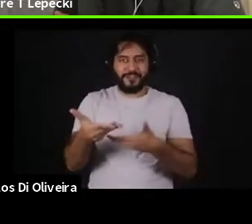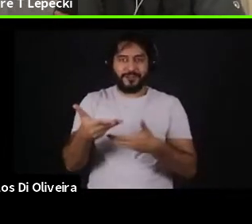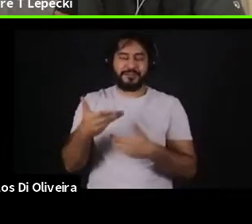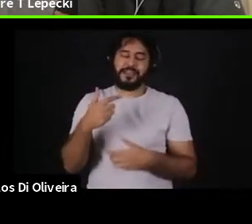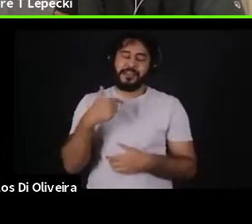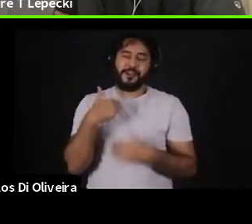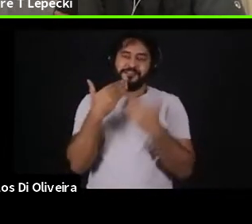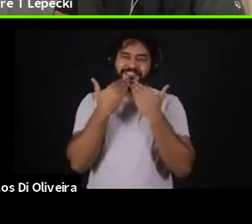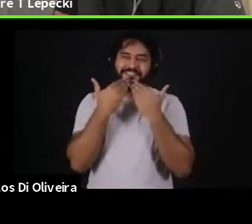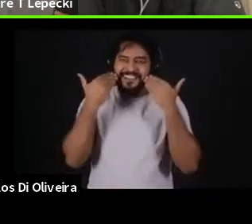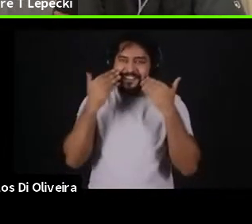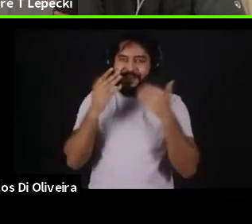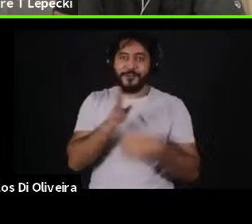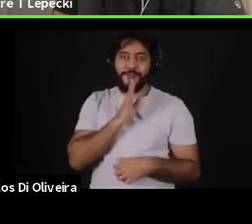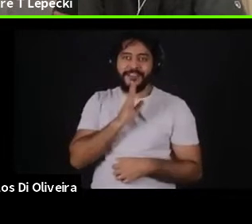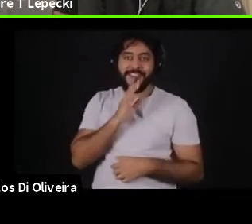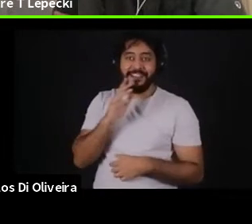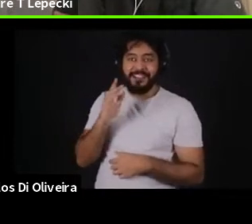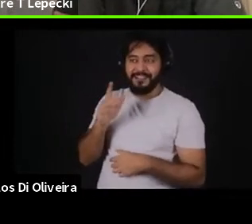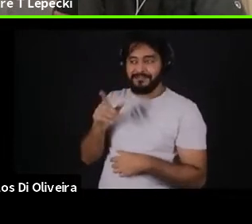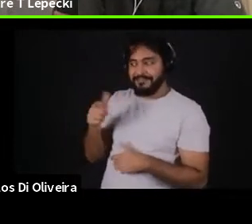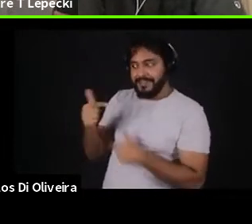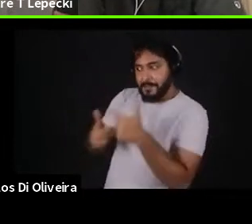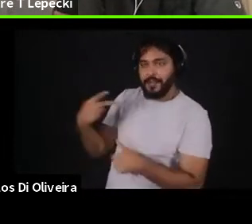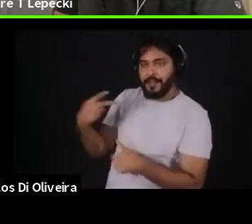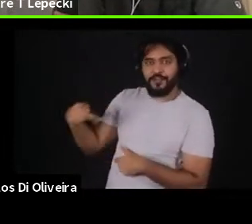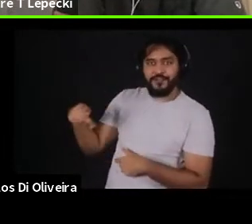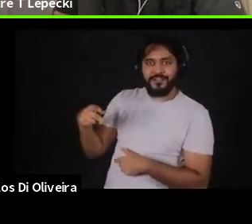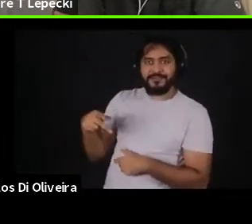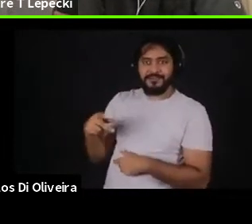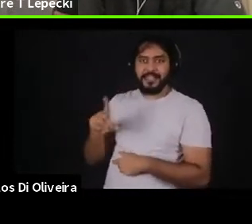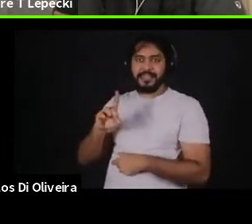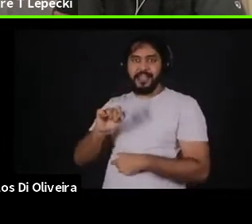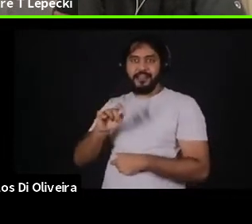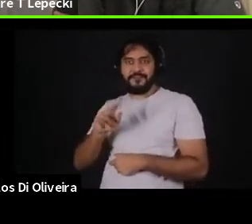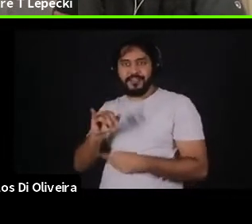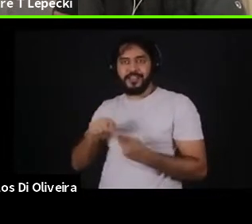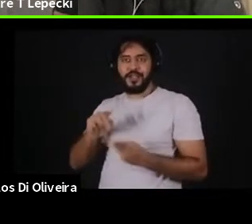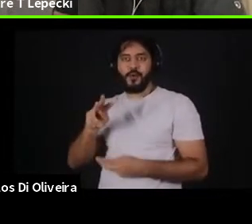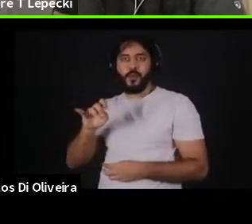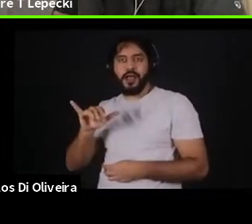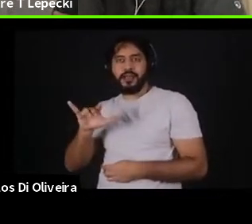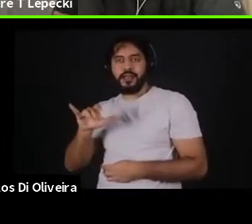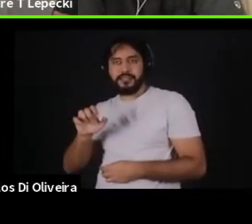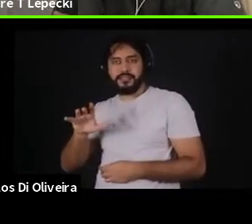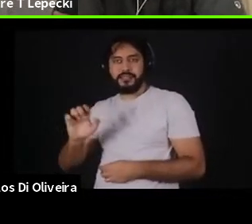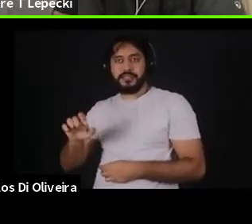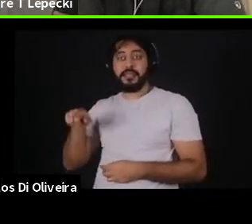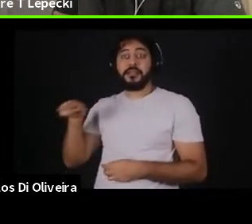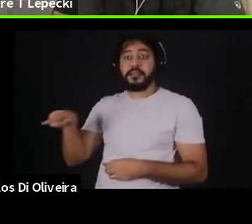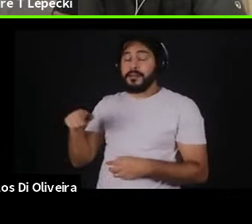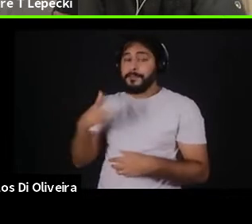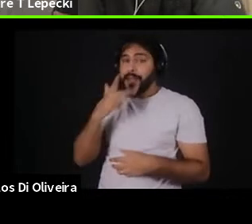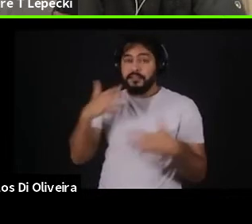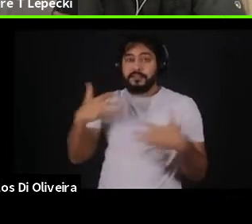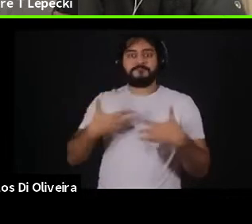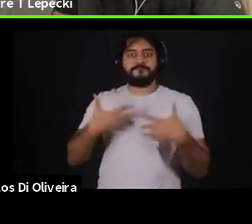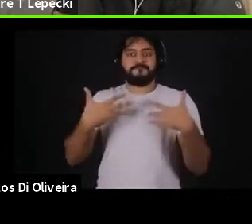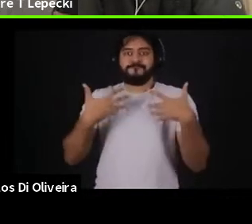e Wallace. Assim, impressionante, me move muito e espero que a gente se encontre ao vivo um dia.